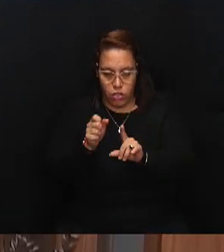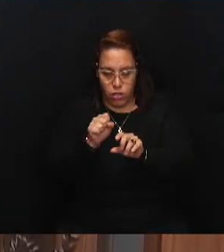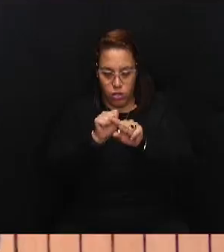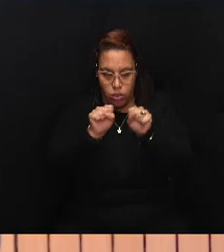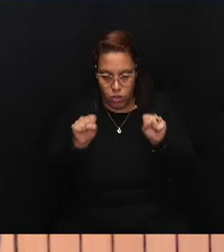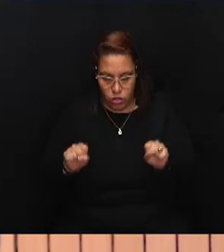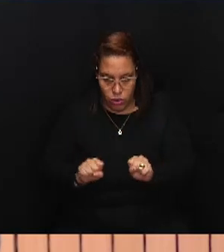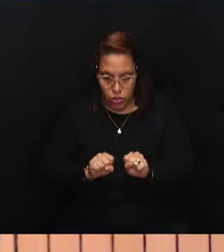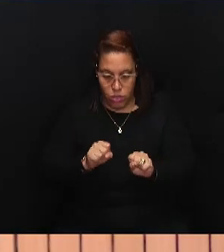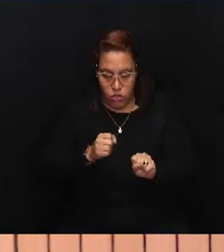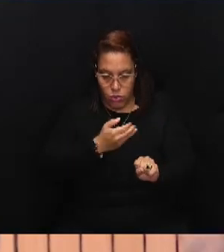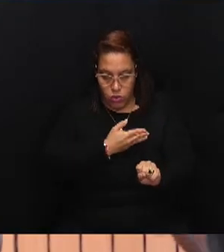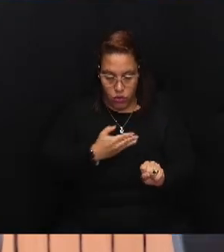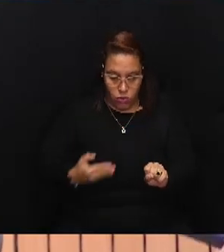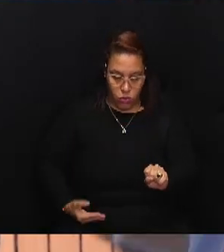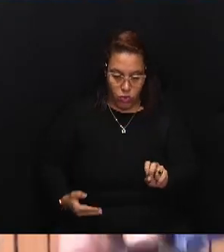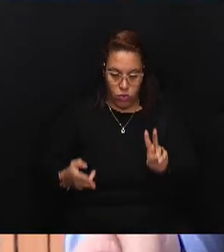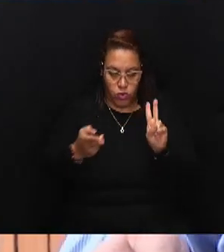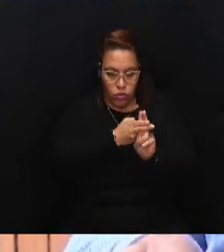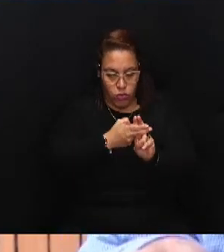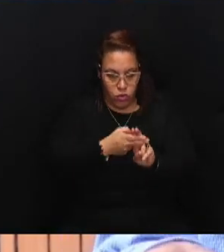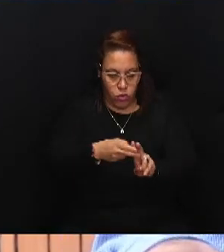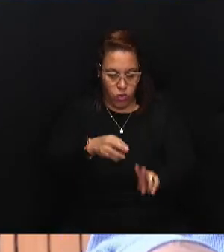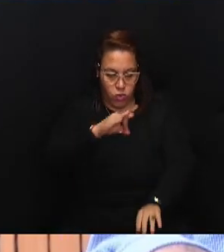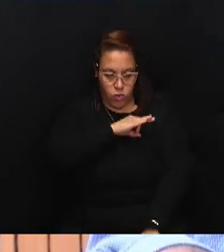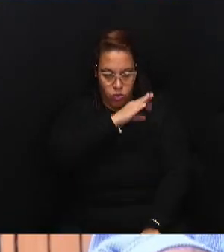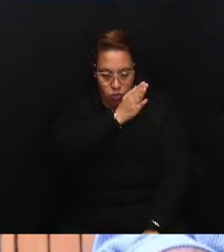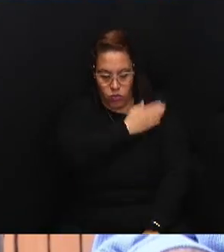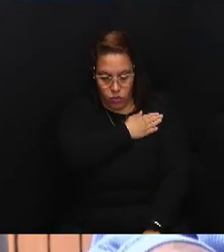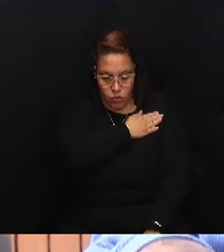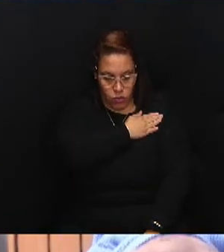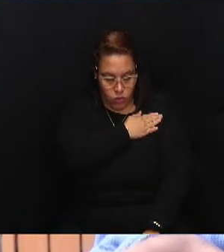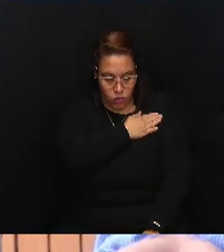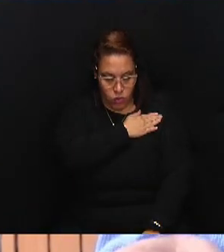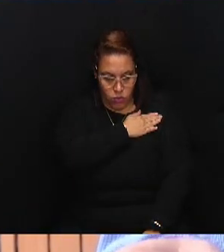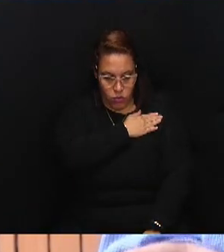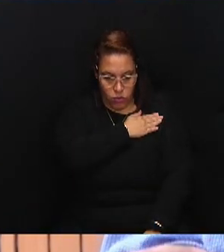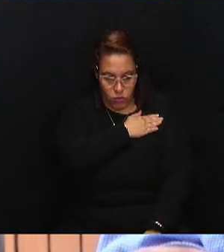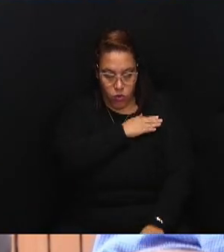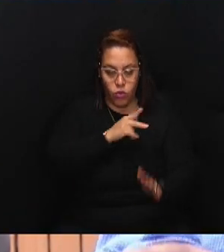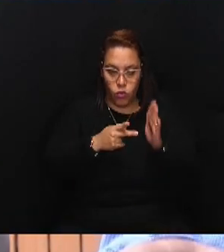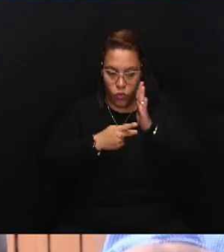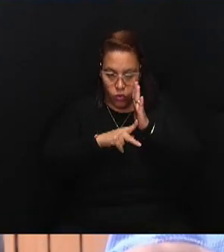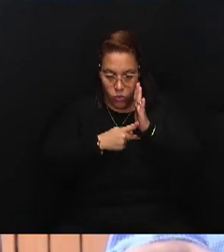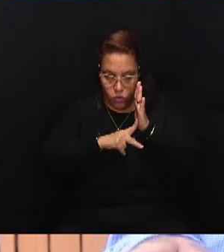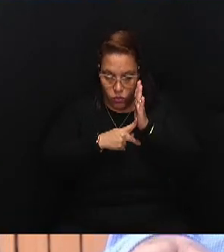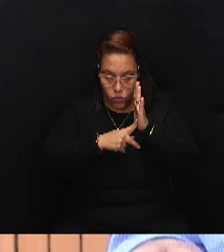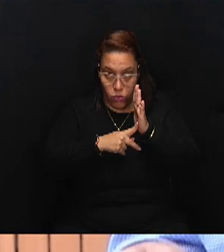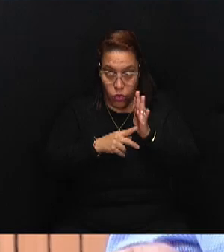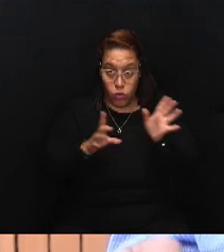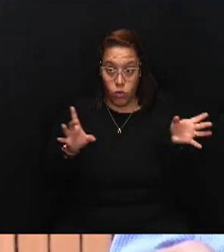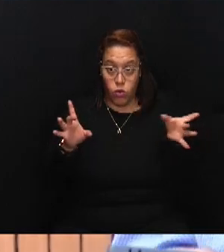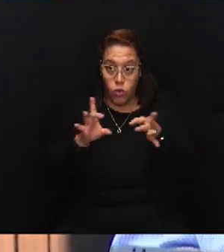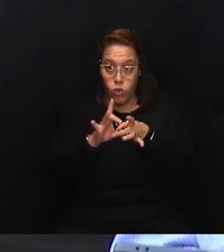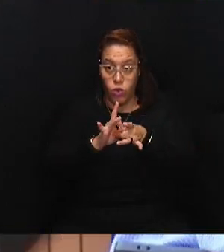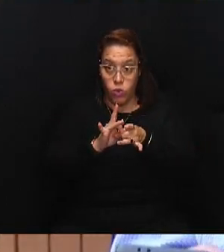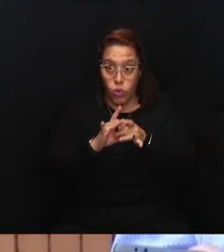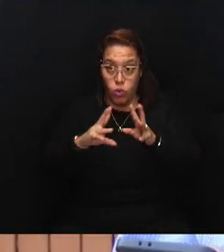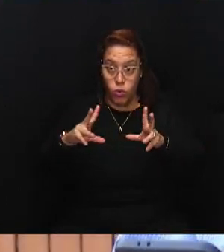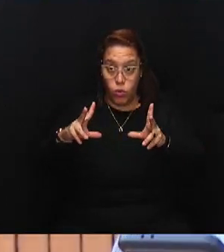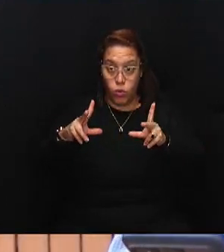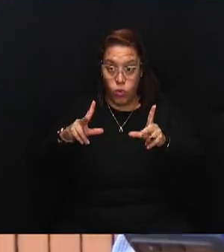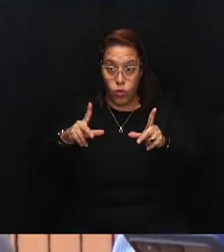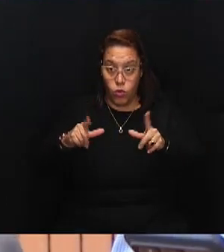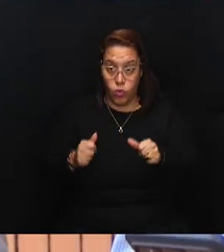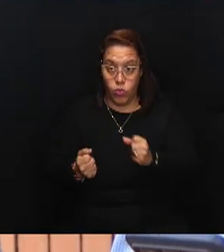saúde, unificar a Guarda Municipal, unificar o sindicato, unificar todos os entes